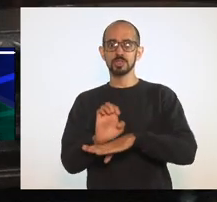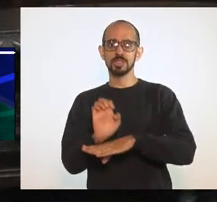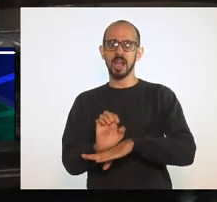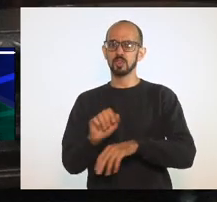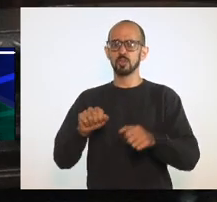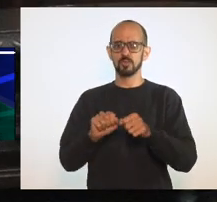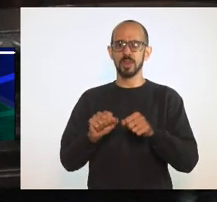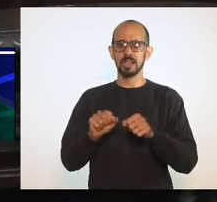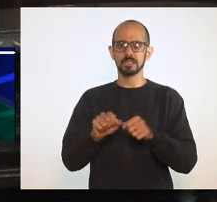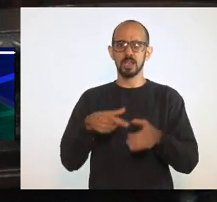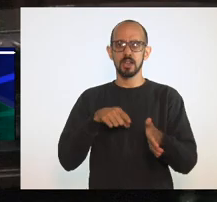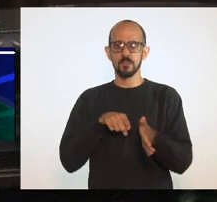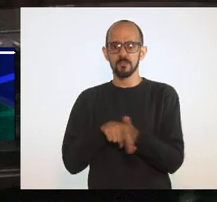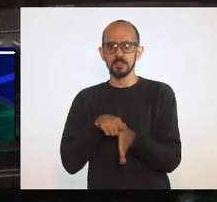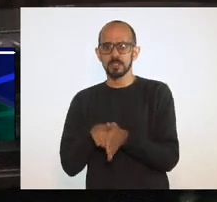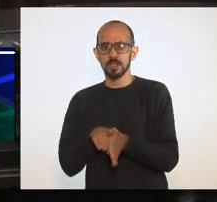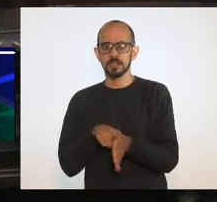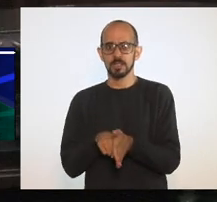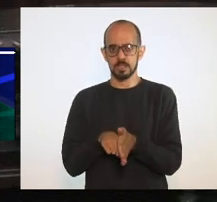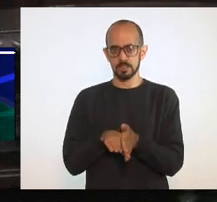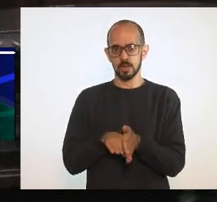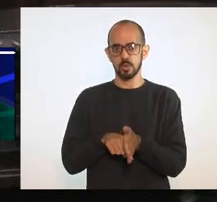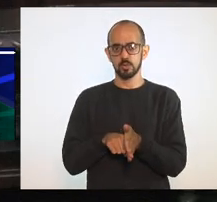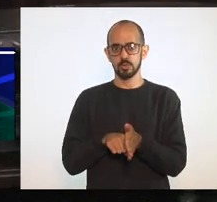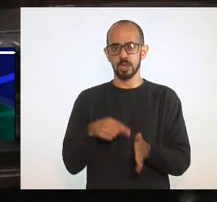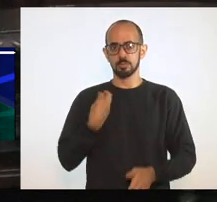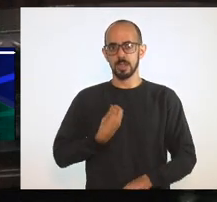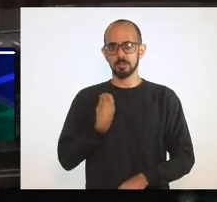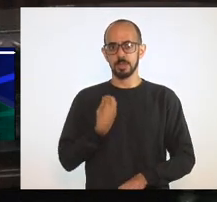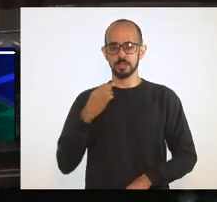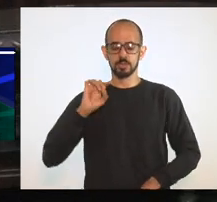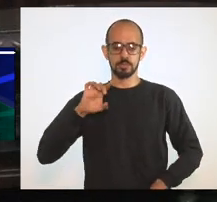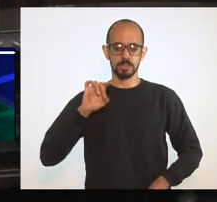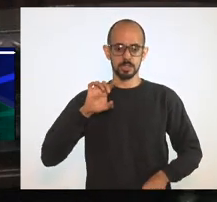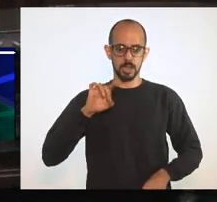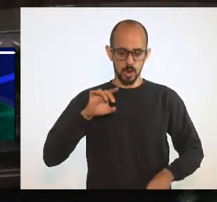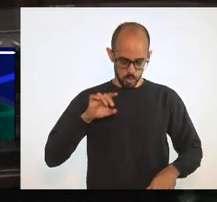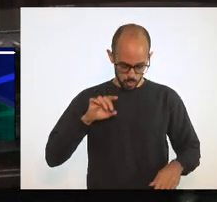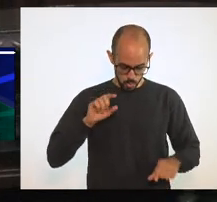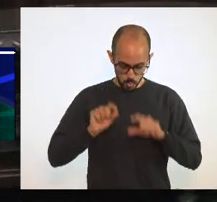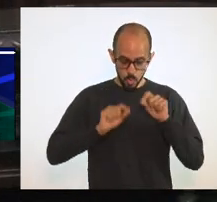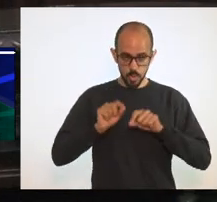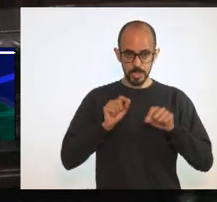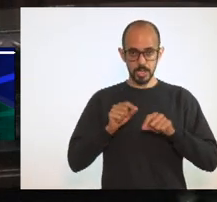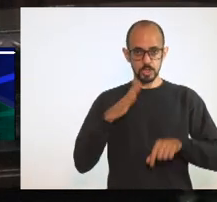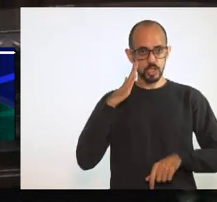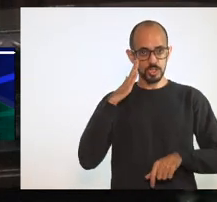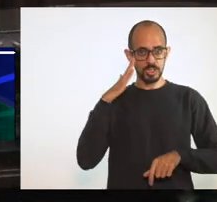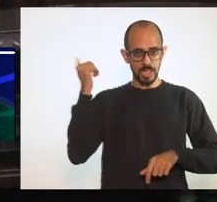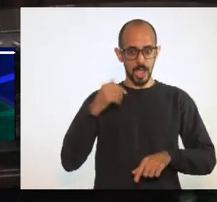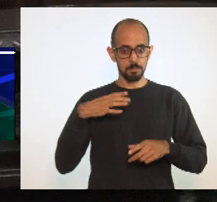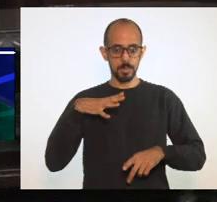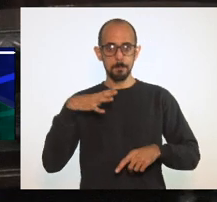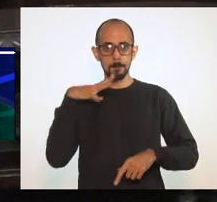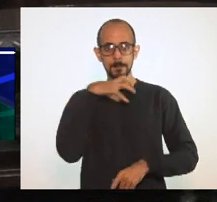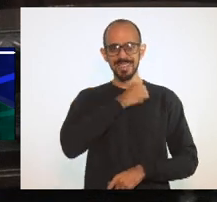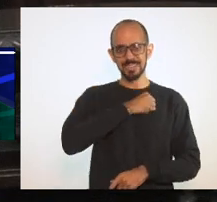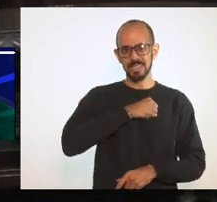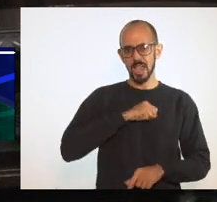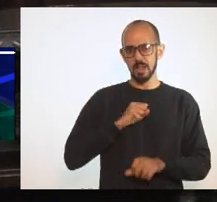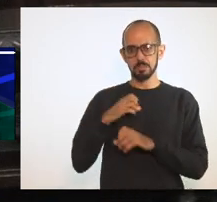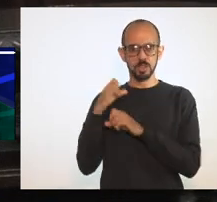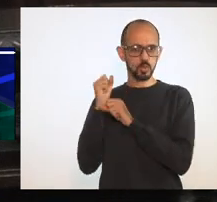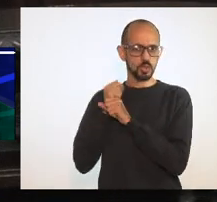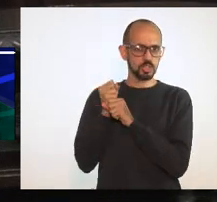fiscalização das participações especiais. O que que a gente sabe, o que que a gente persegue há alguns anos? Existe,